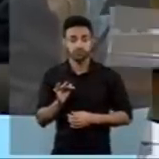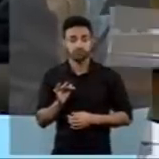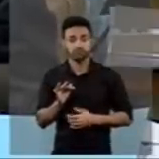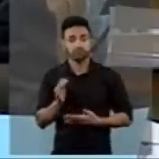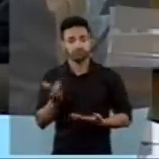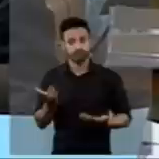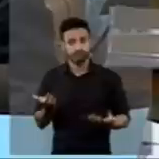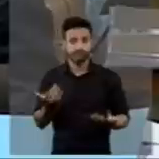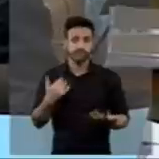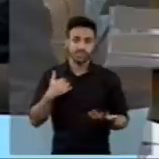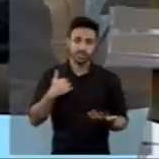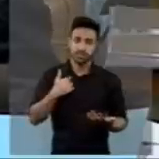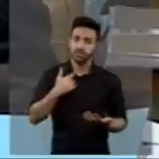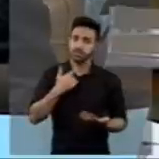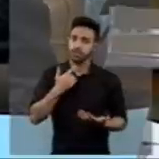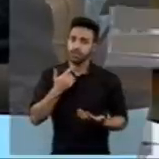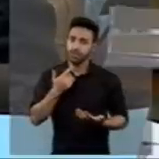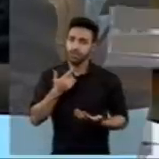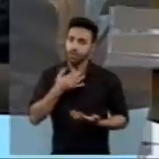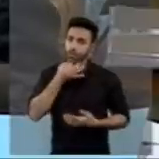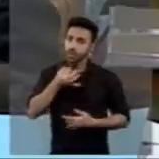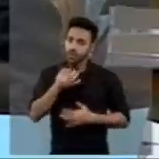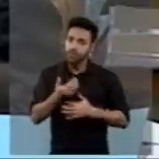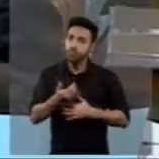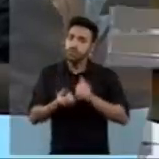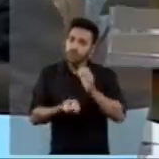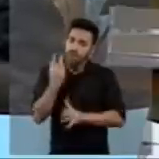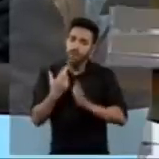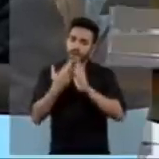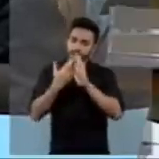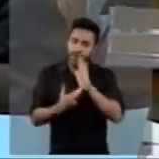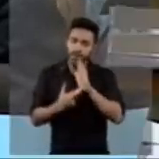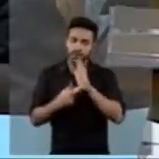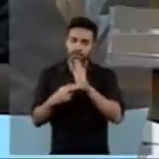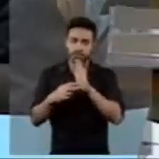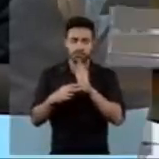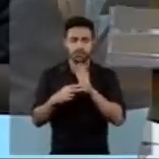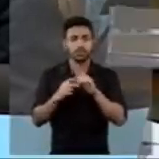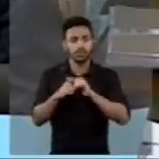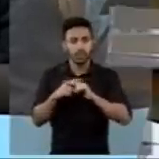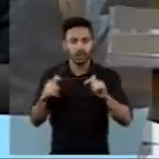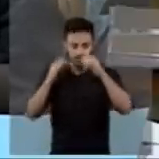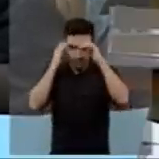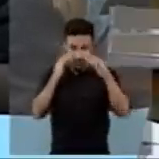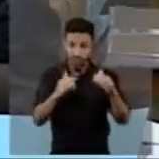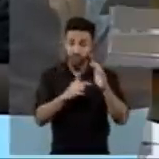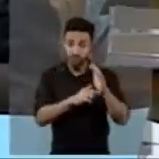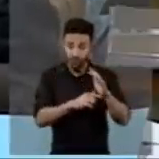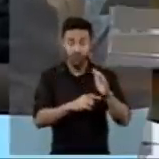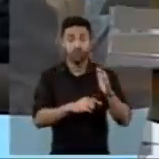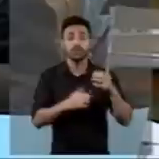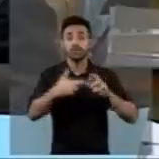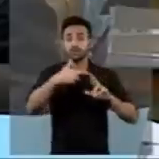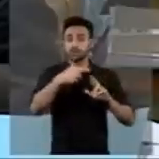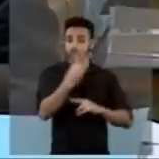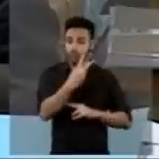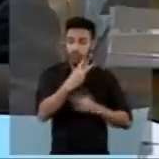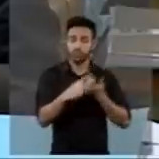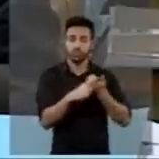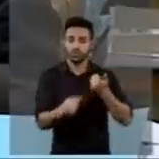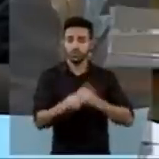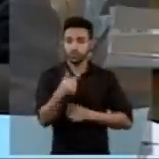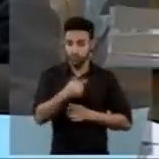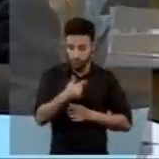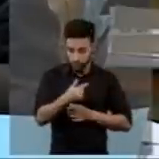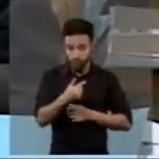estabelecer alguns critérios objetivos, considerada a cláusula inscrita no inciso 2º do artigo